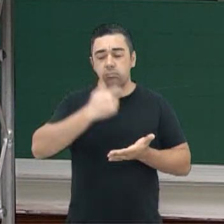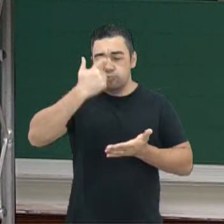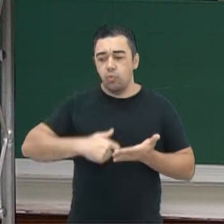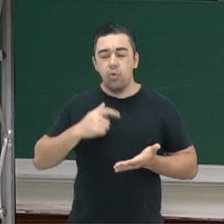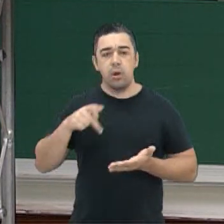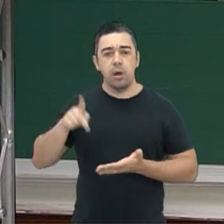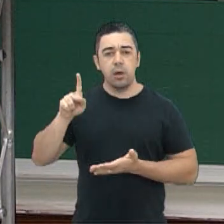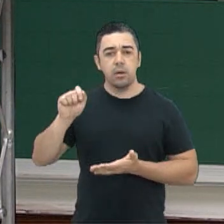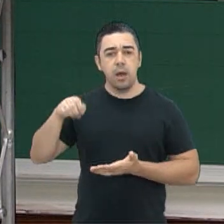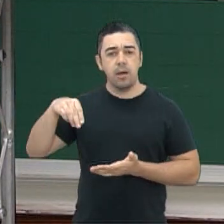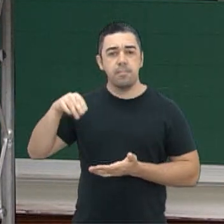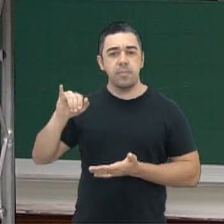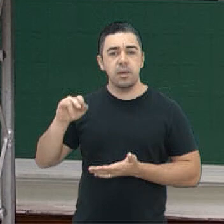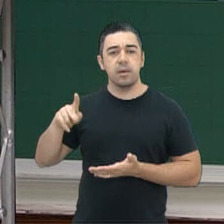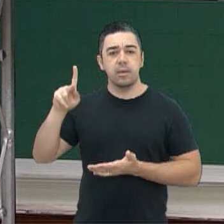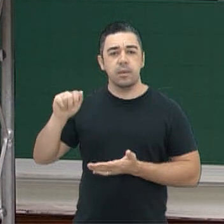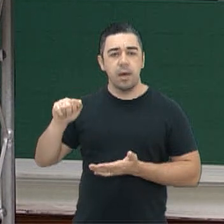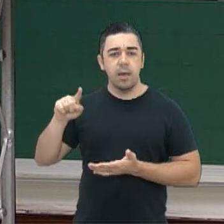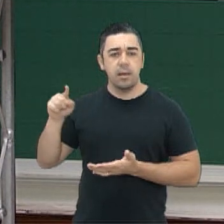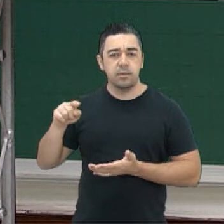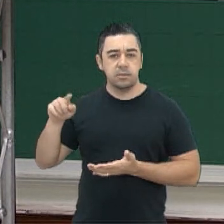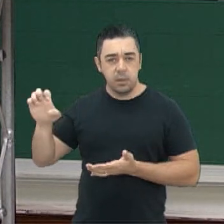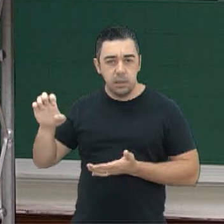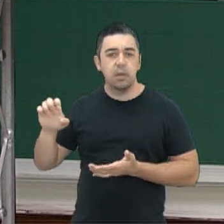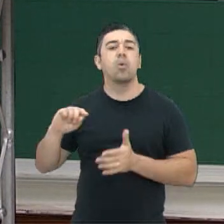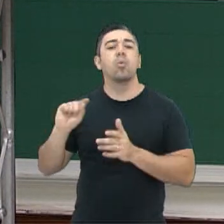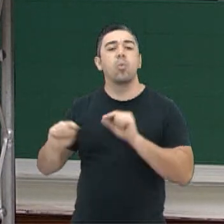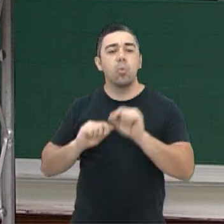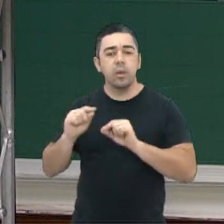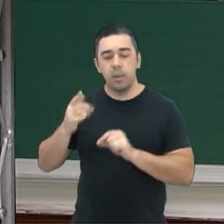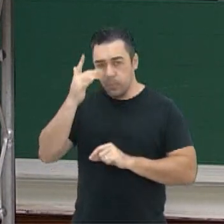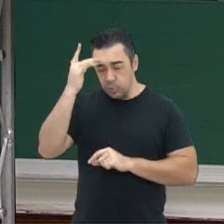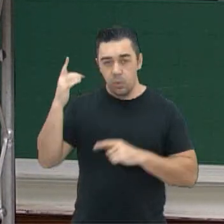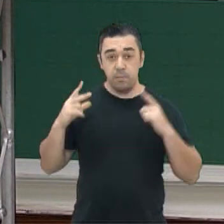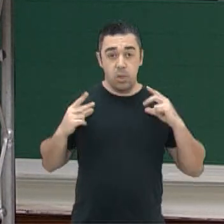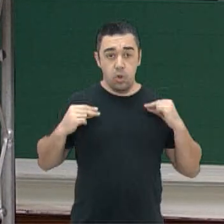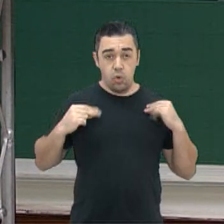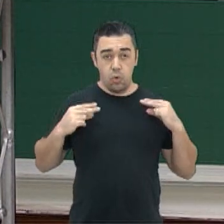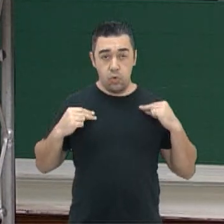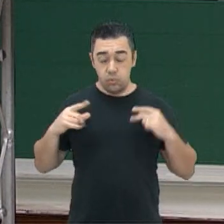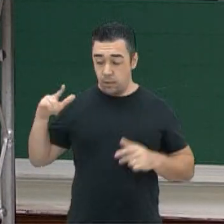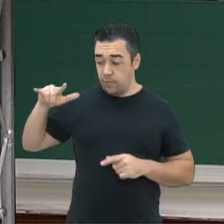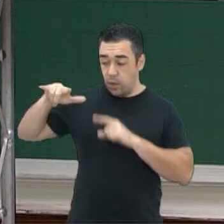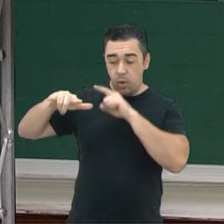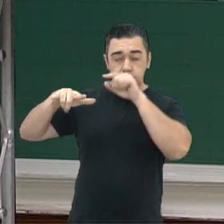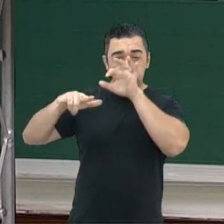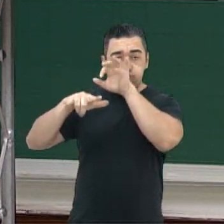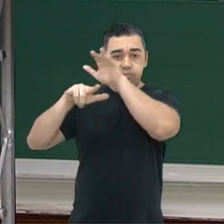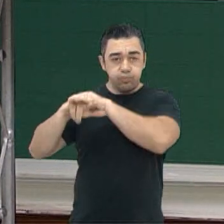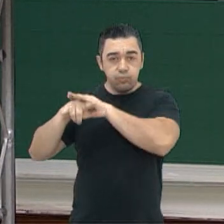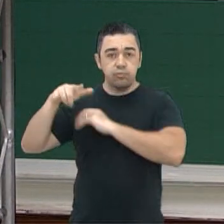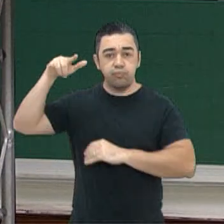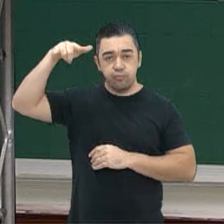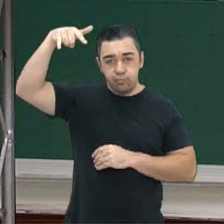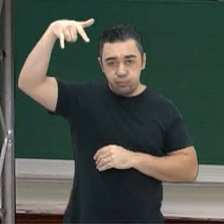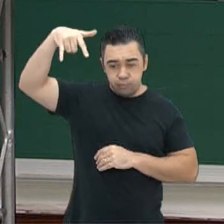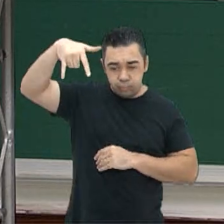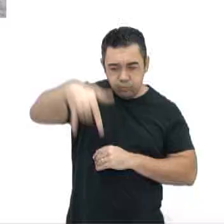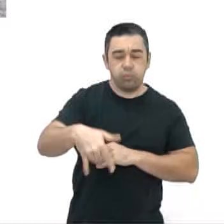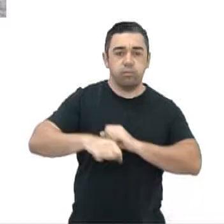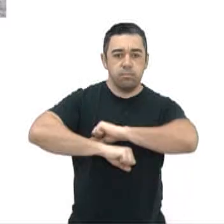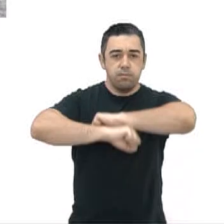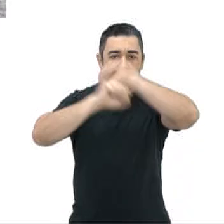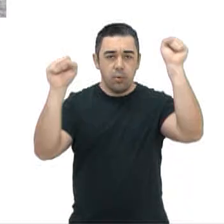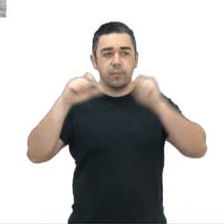kamikaze, chamado os pilotos japoneses que tinham essa característica de suicídio. Aqui uma